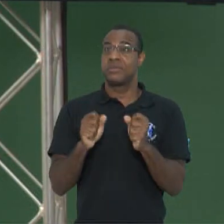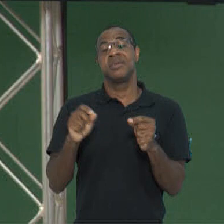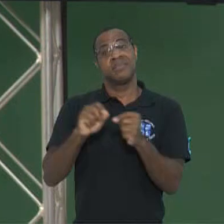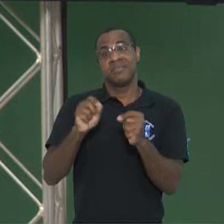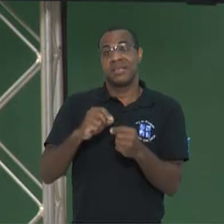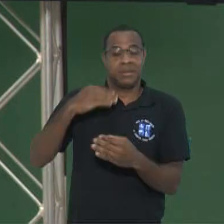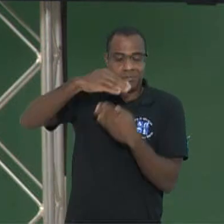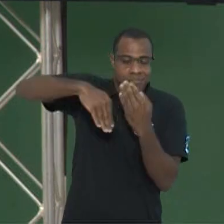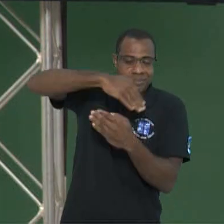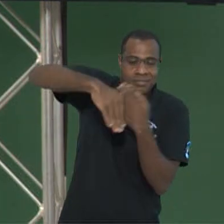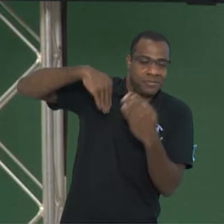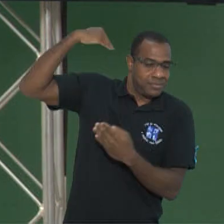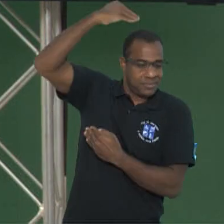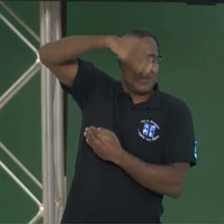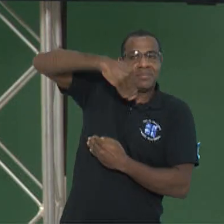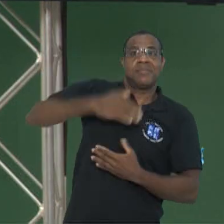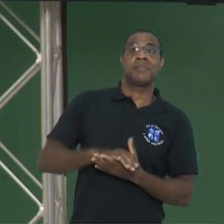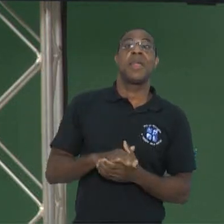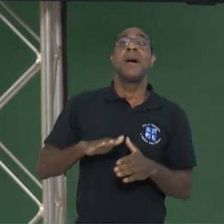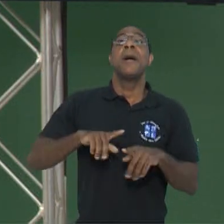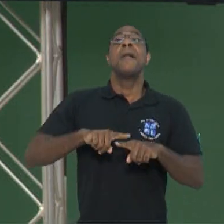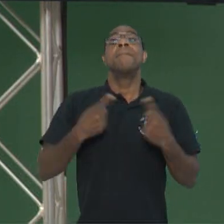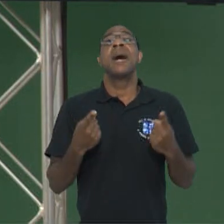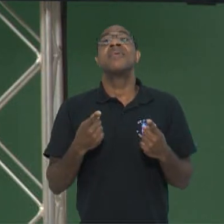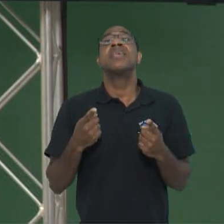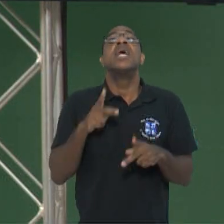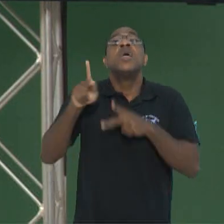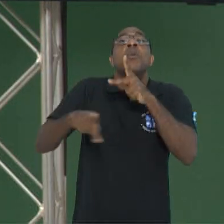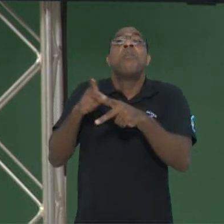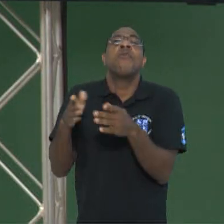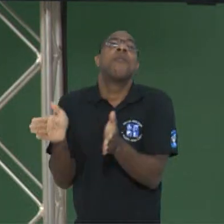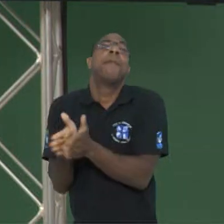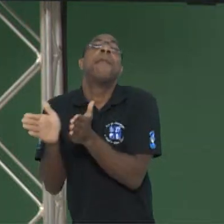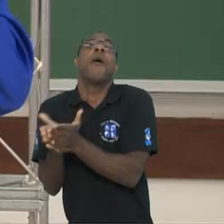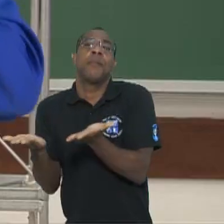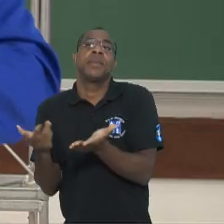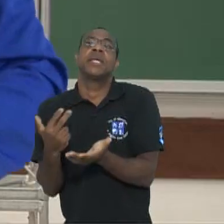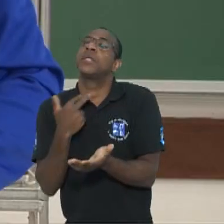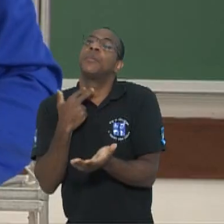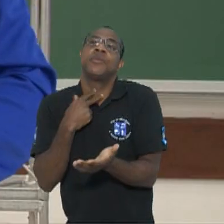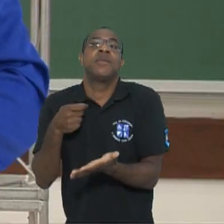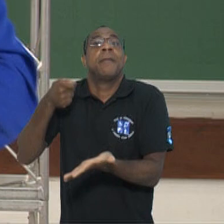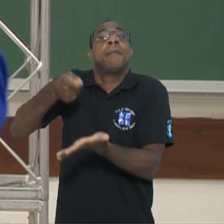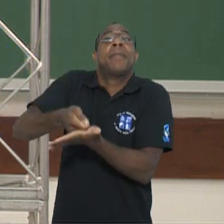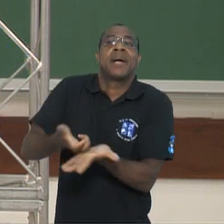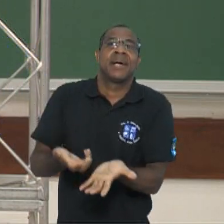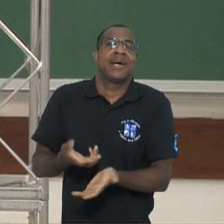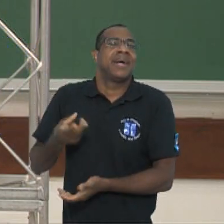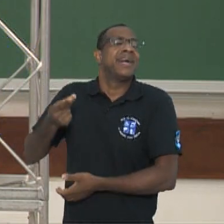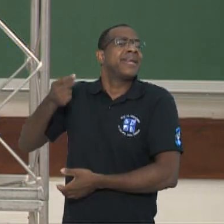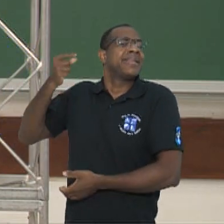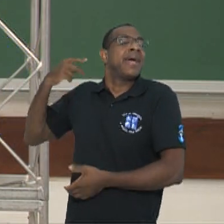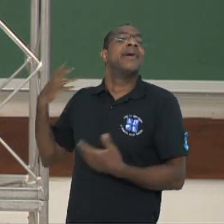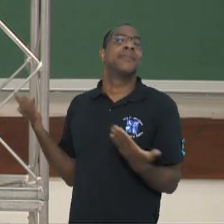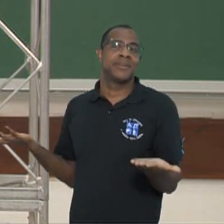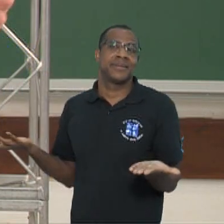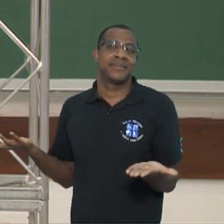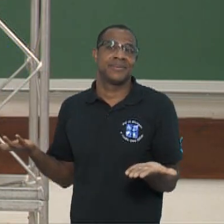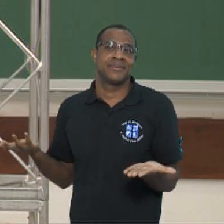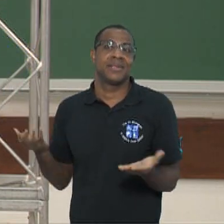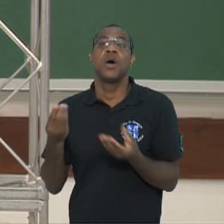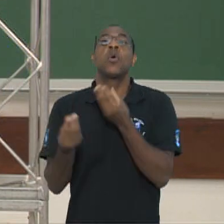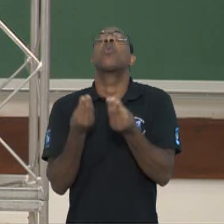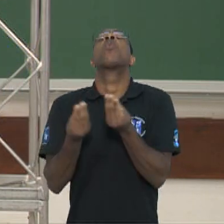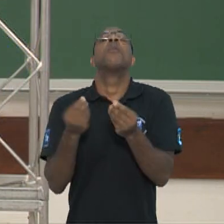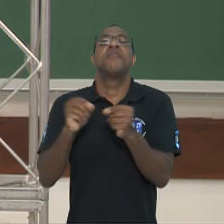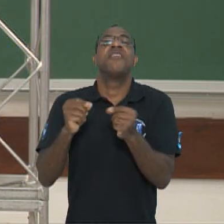camponeses que não tem condições de pagar? Aconteciam algumas revoltas, professor? Muitos questionamentos marcam o Egito Antigo. Poxa